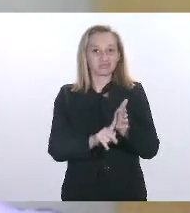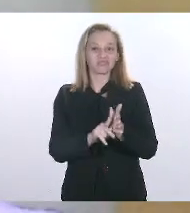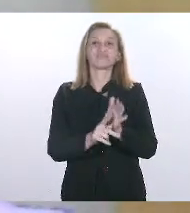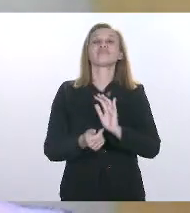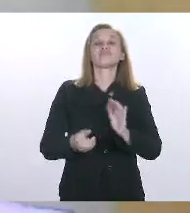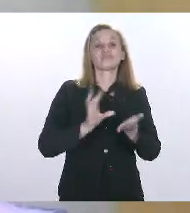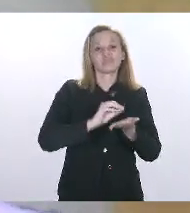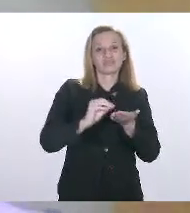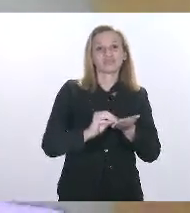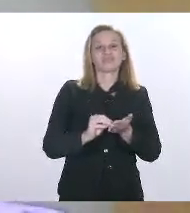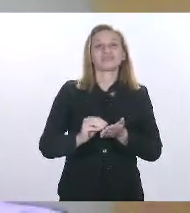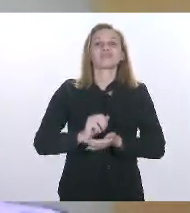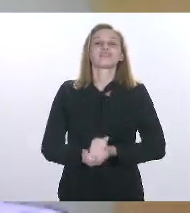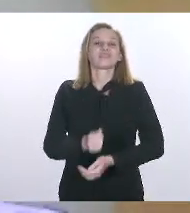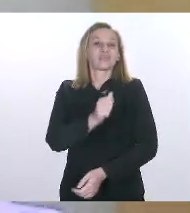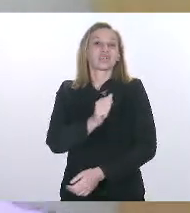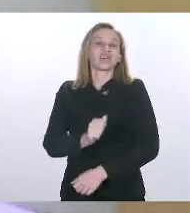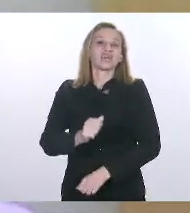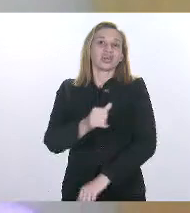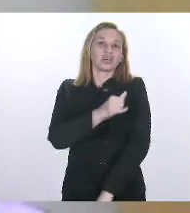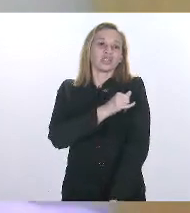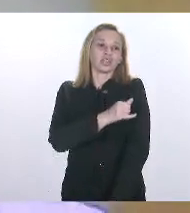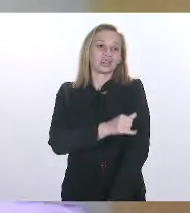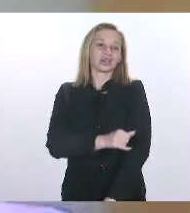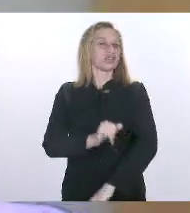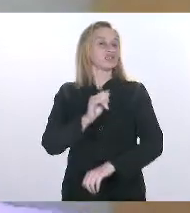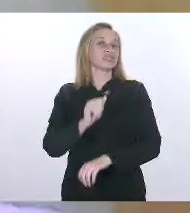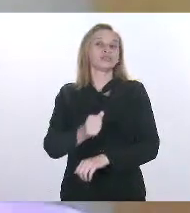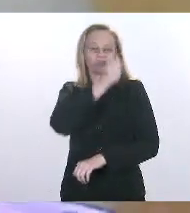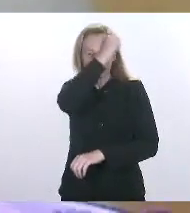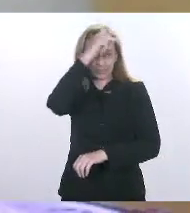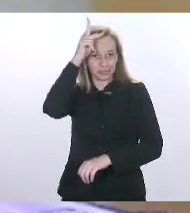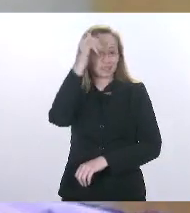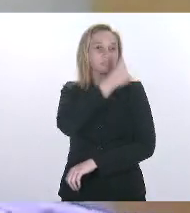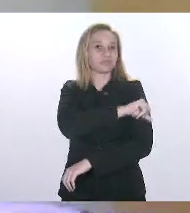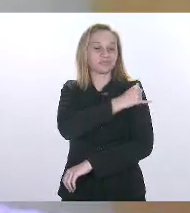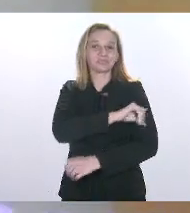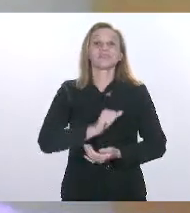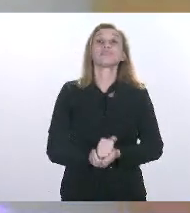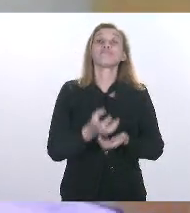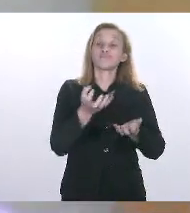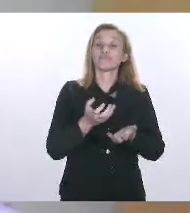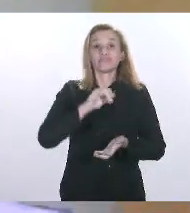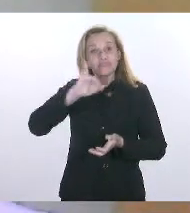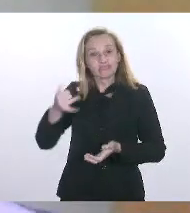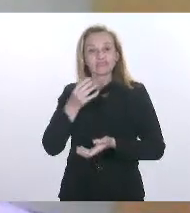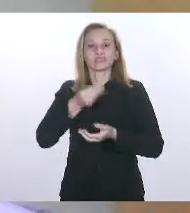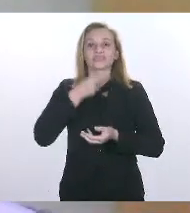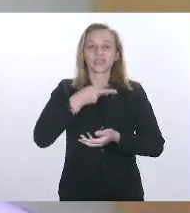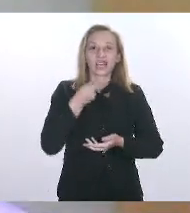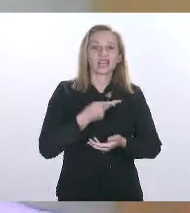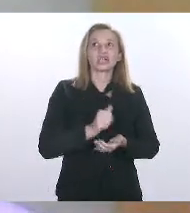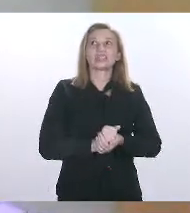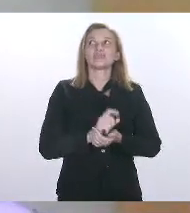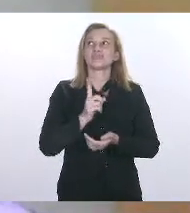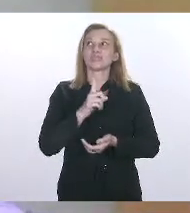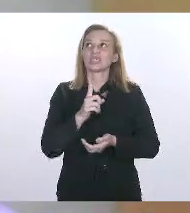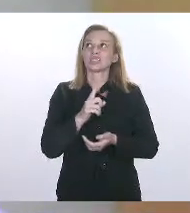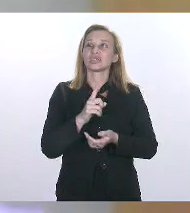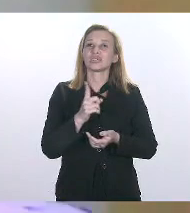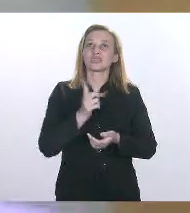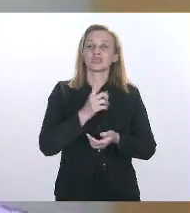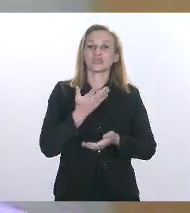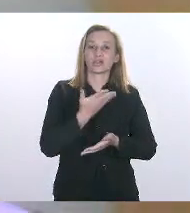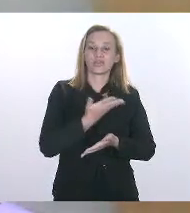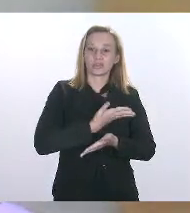agendas, a Prefeitura da cidade do Rio de Janeiro. Enfim, e eu queria também aproveitar para dizer, embora não seja deputada, não seja nossa colega